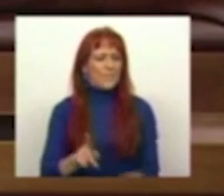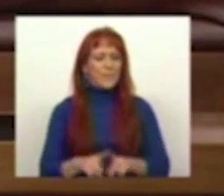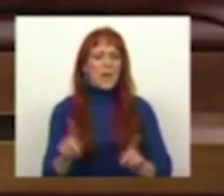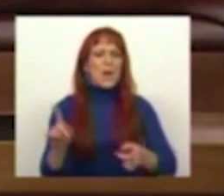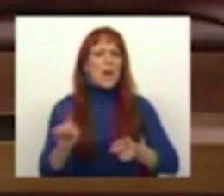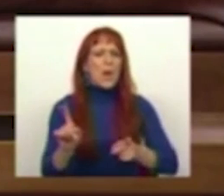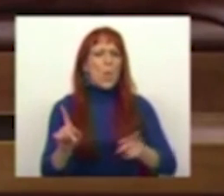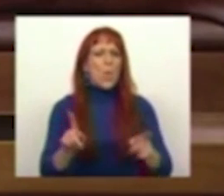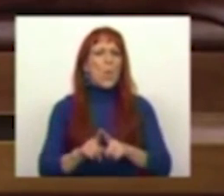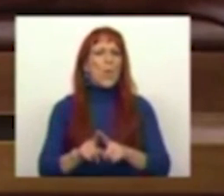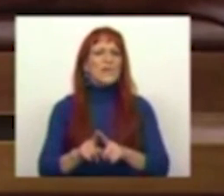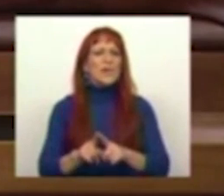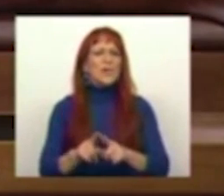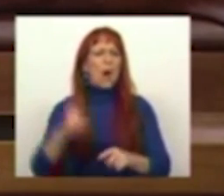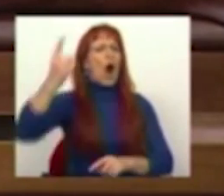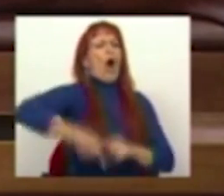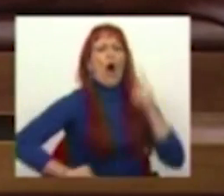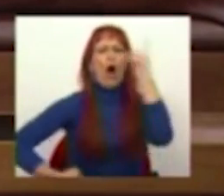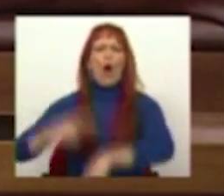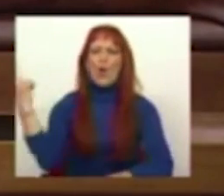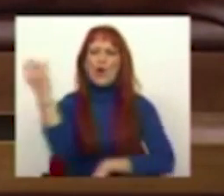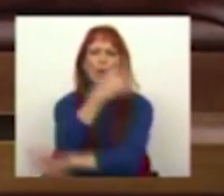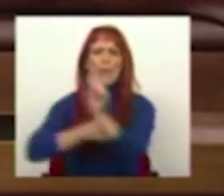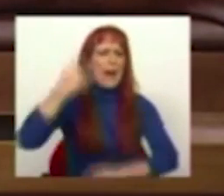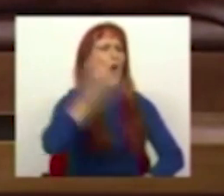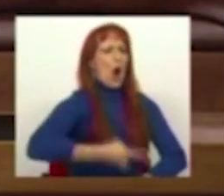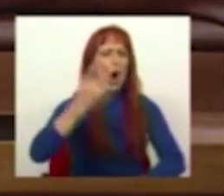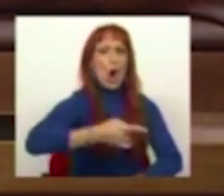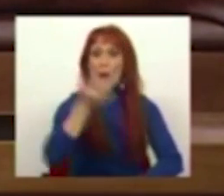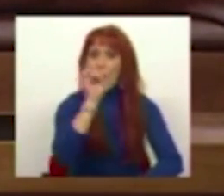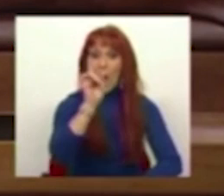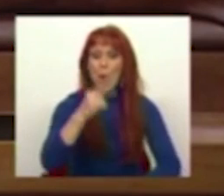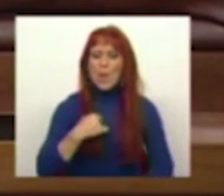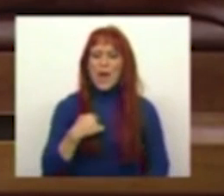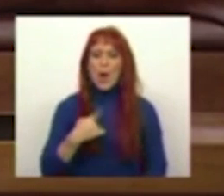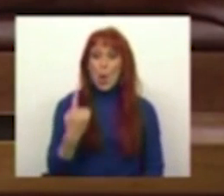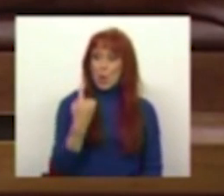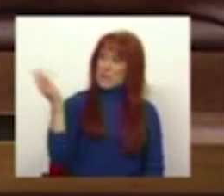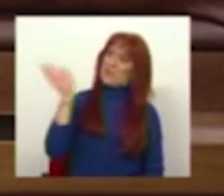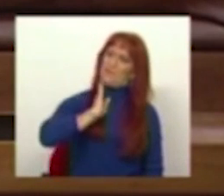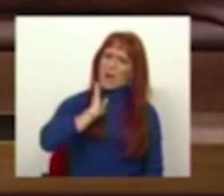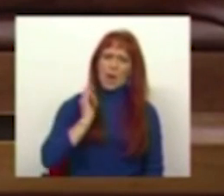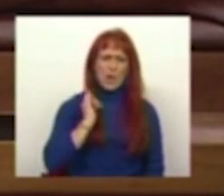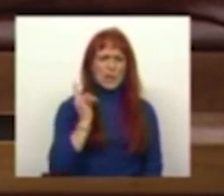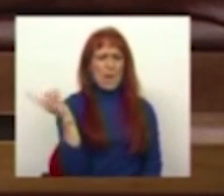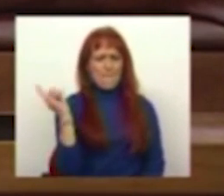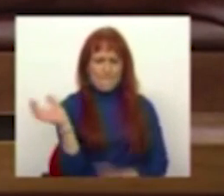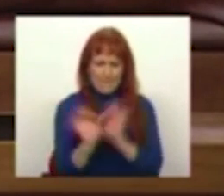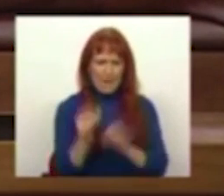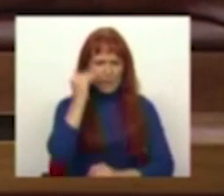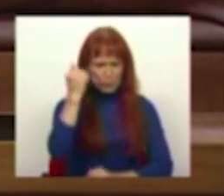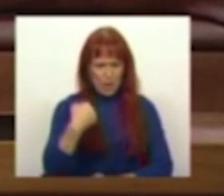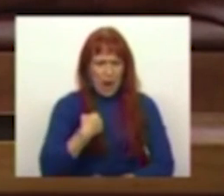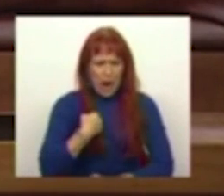Não se trata de imposições da União Europeia. Trata-se do dever que nos impomos de preparar o